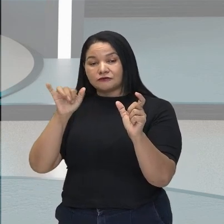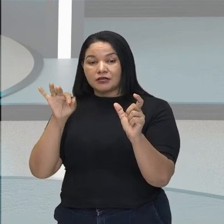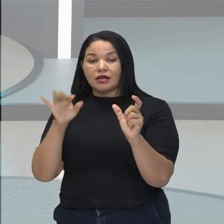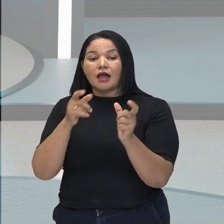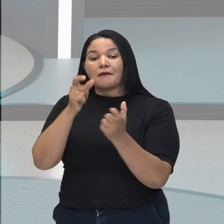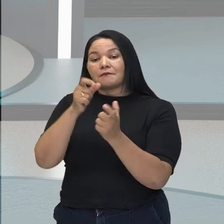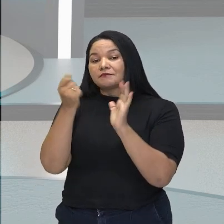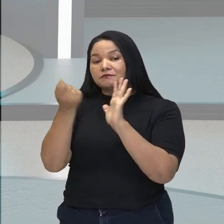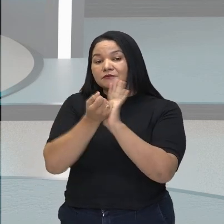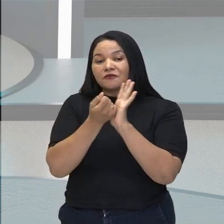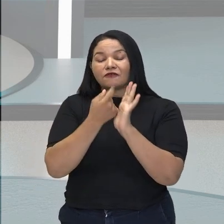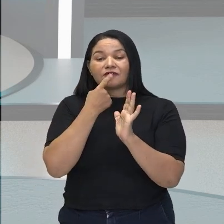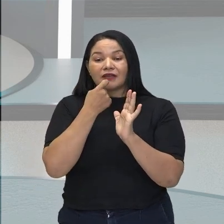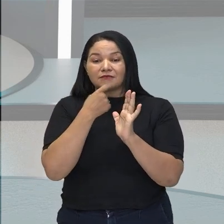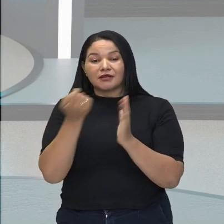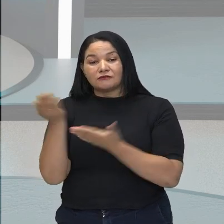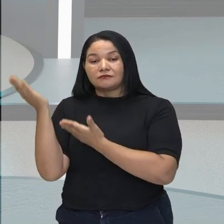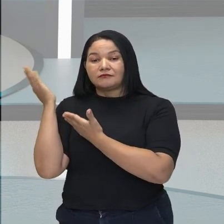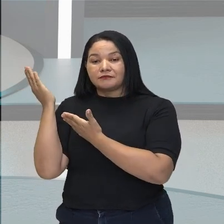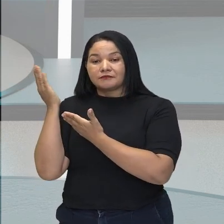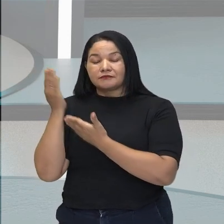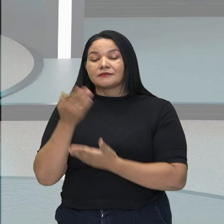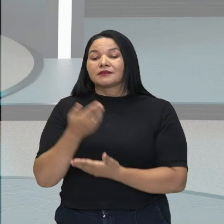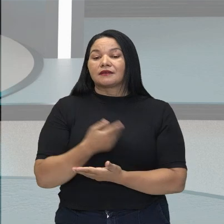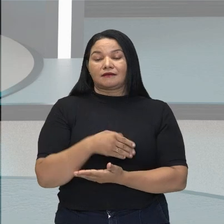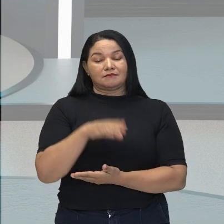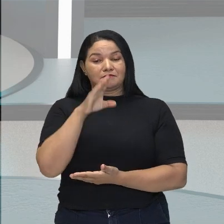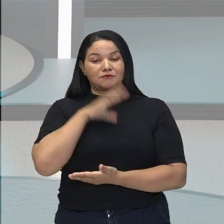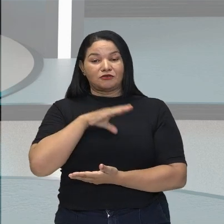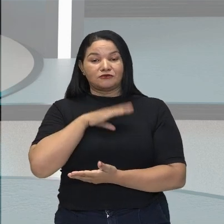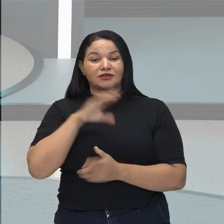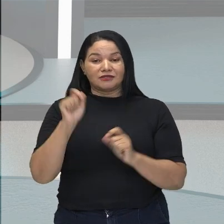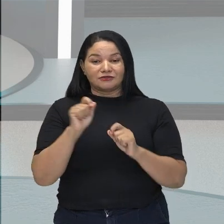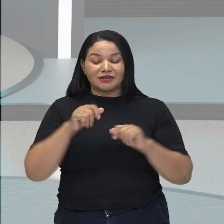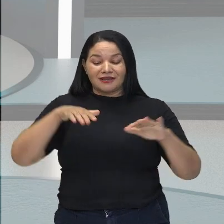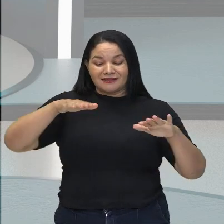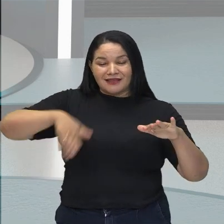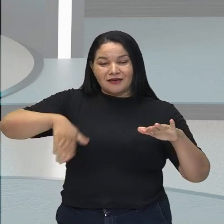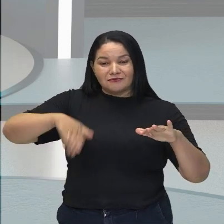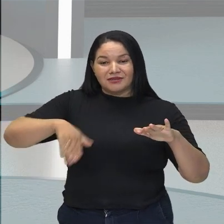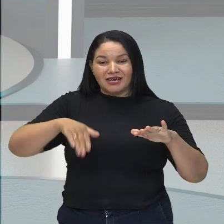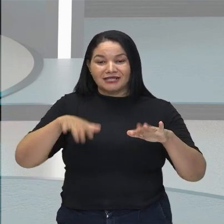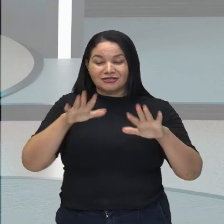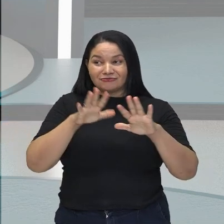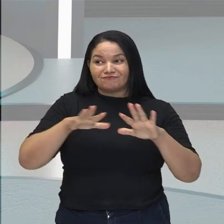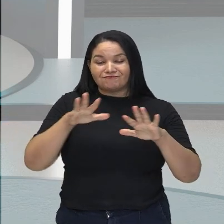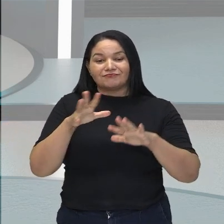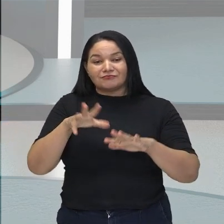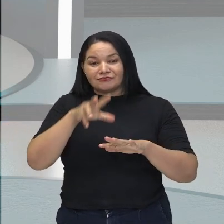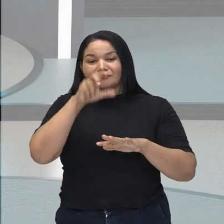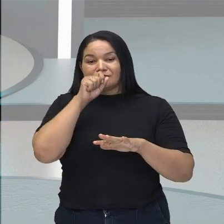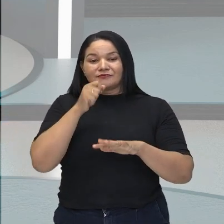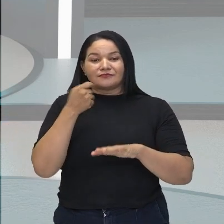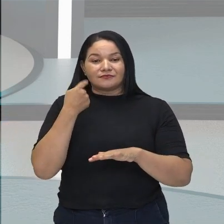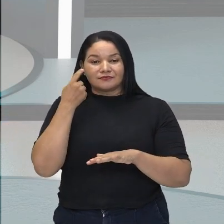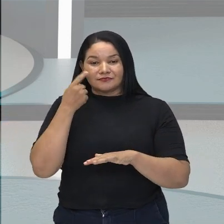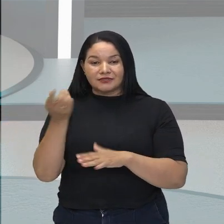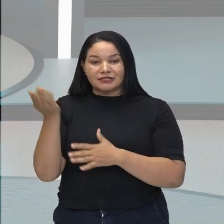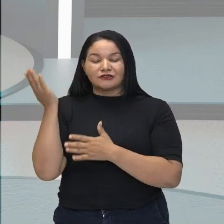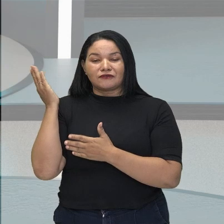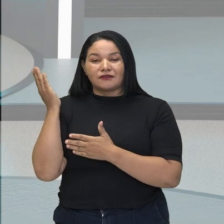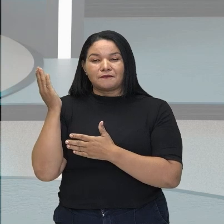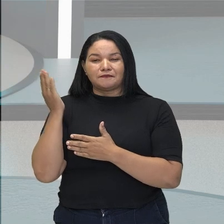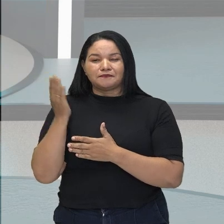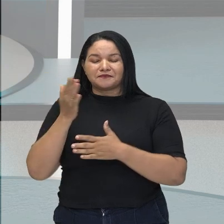E em português, na praia, a atmosfera, vamos ver o nosso próximo exemplo, a